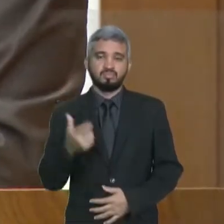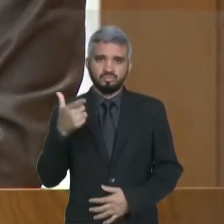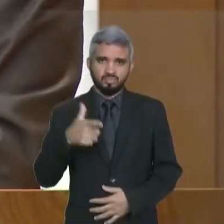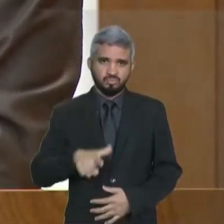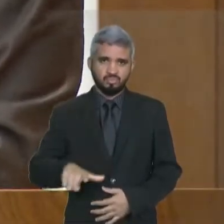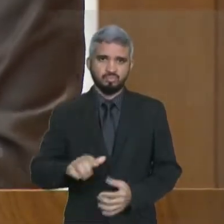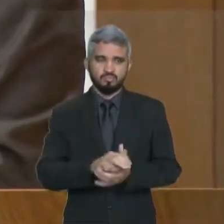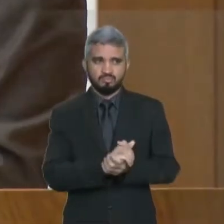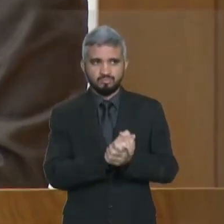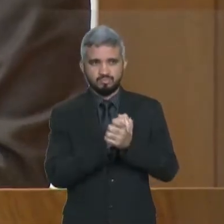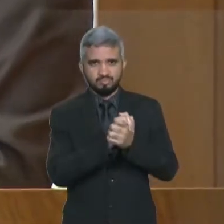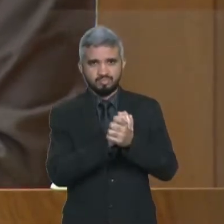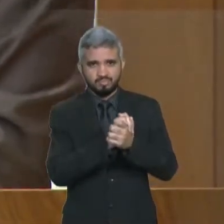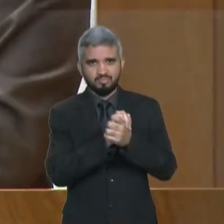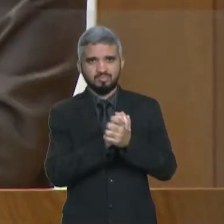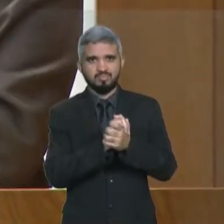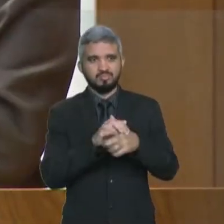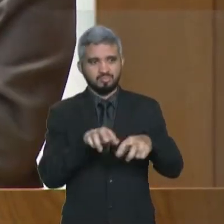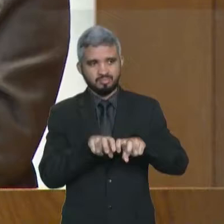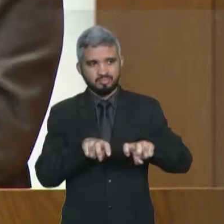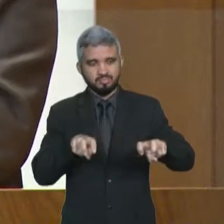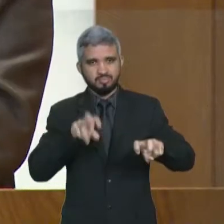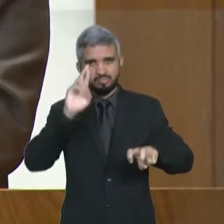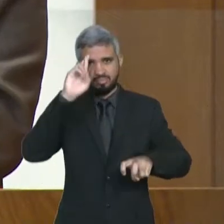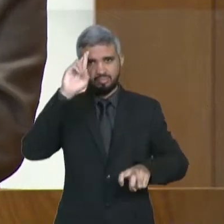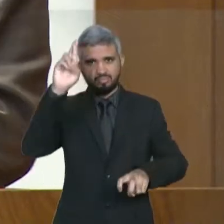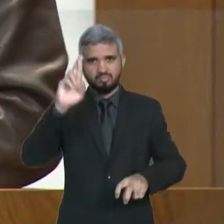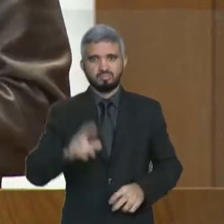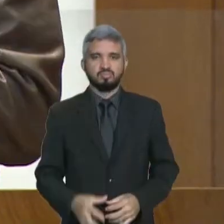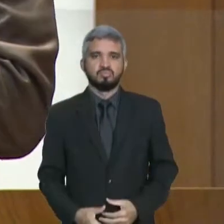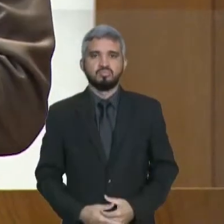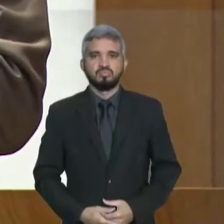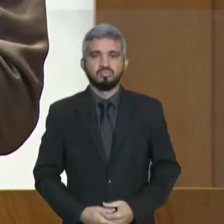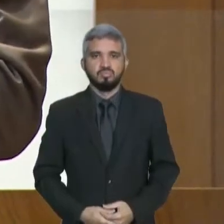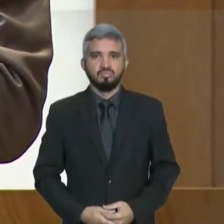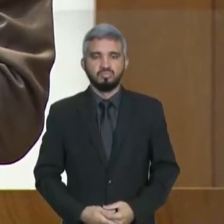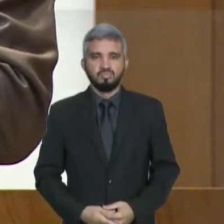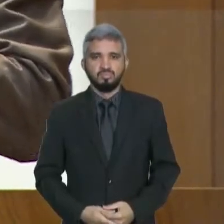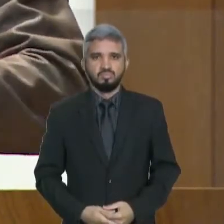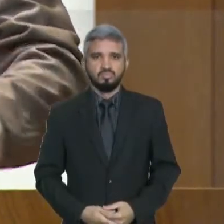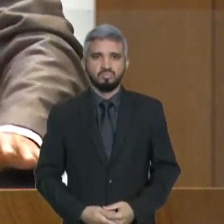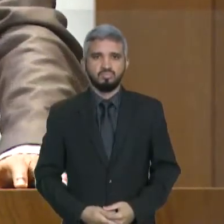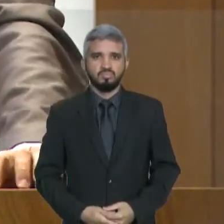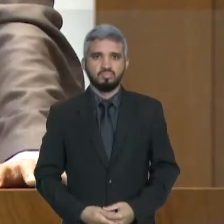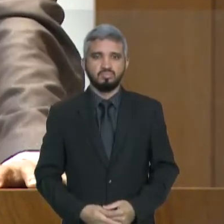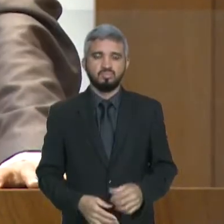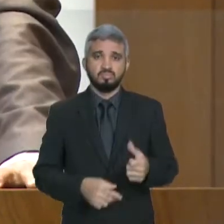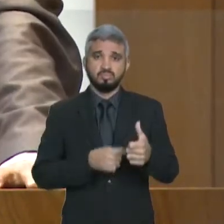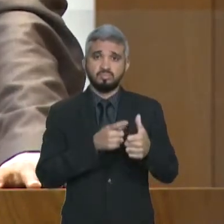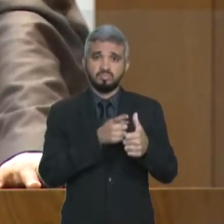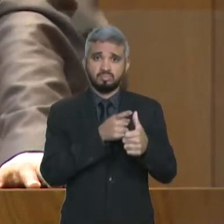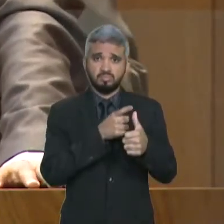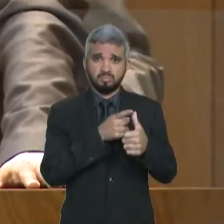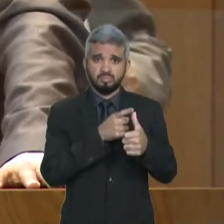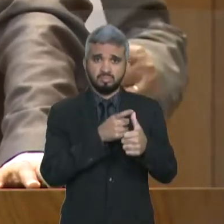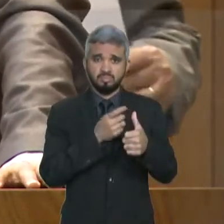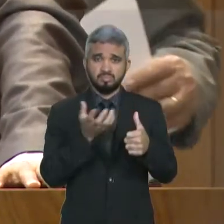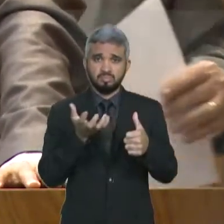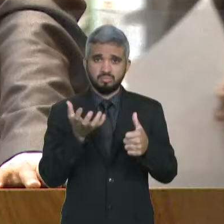casa e a mesa eu queria primeiro complementar